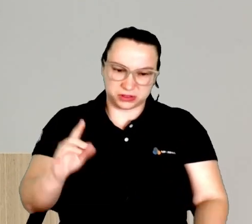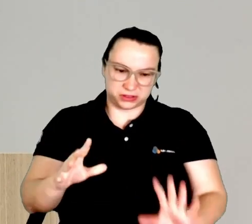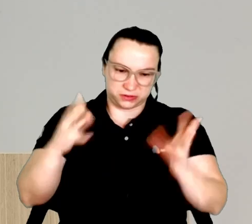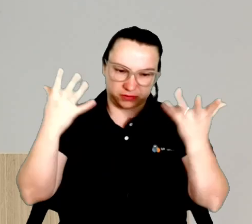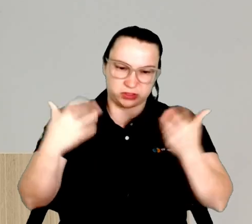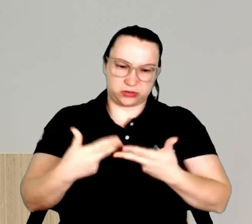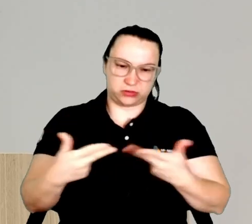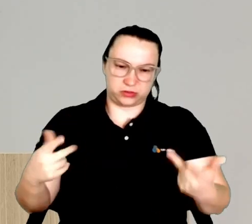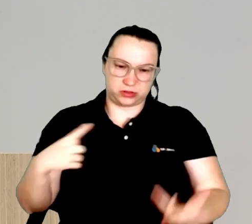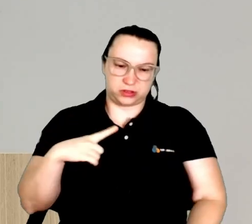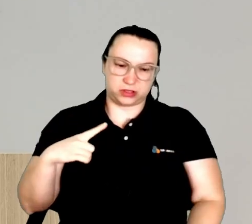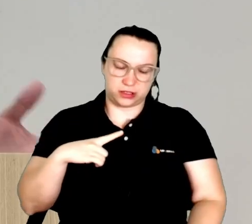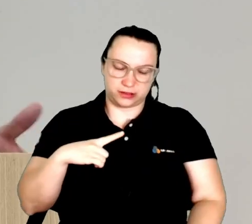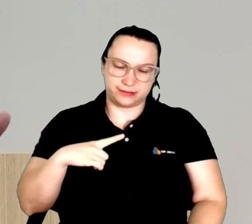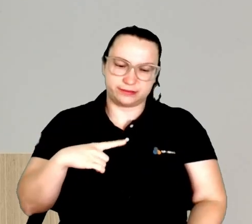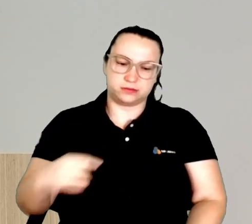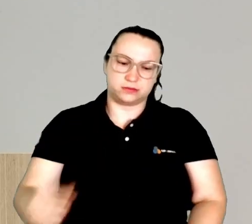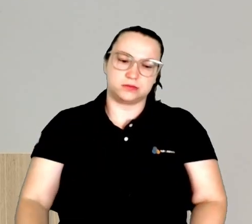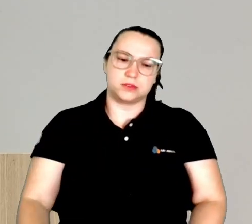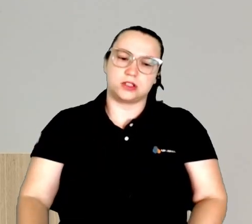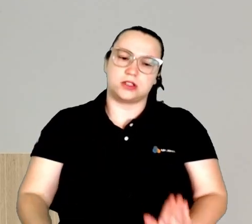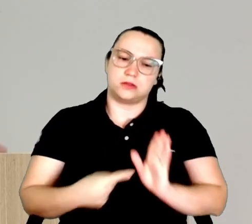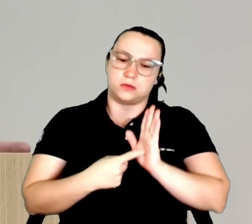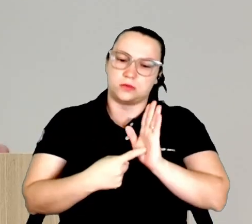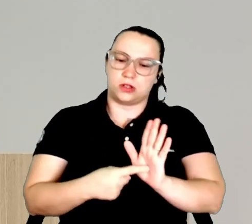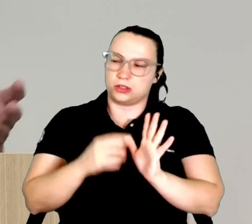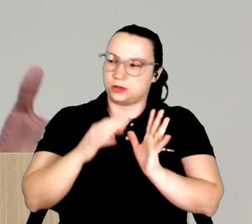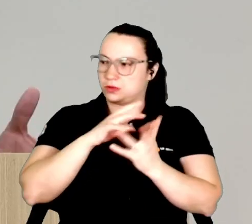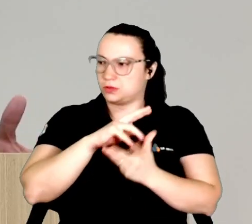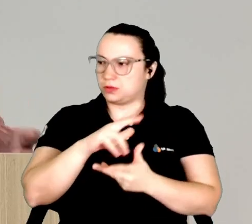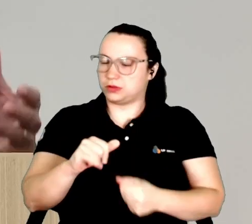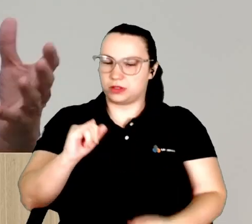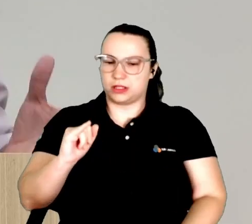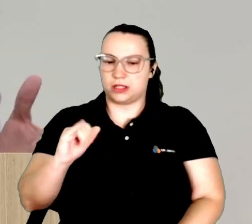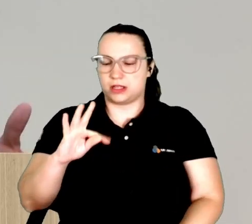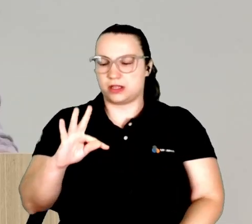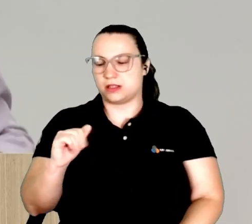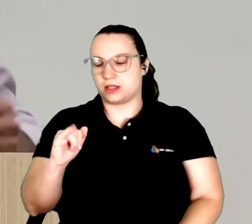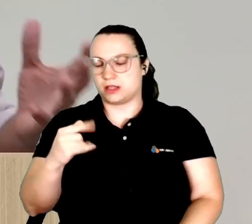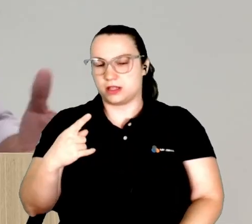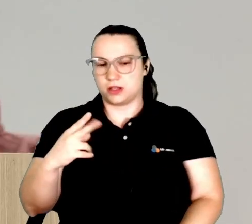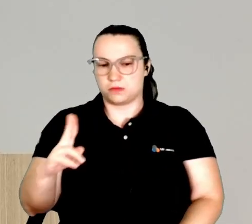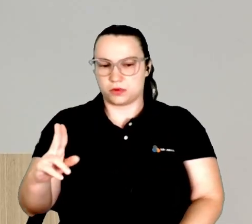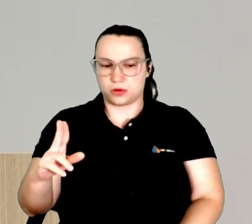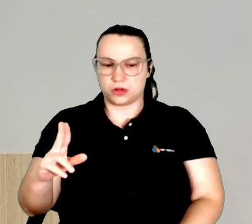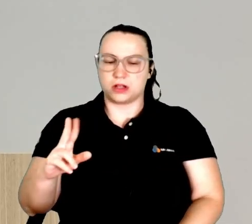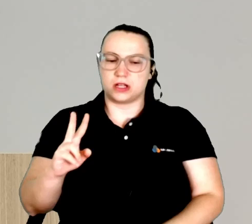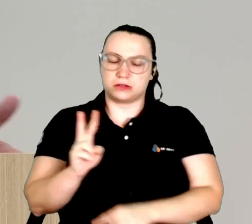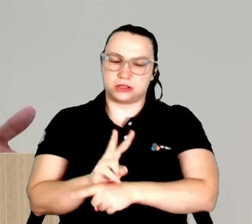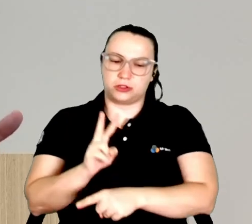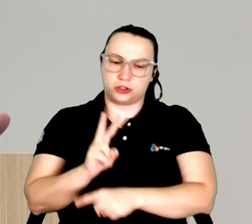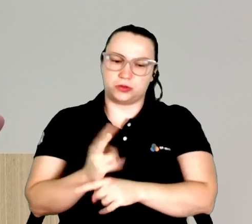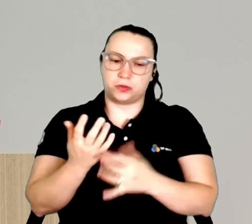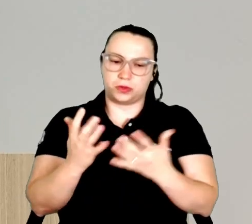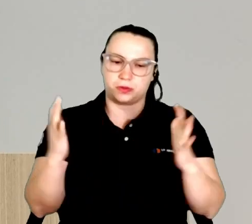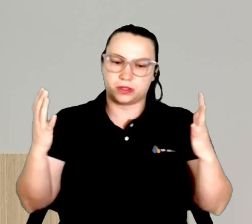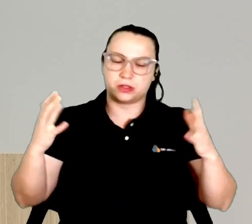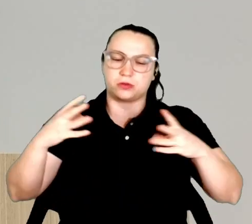eventos, mostra para o mundo que a Taipu é um exemplo de preservação ambiental do